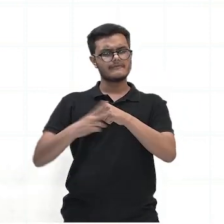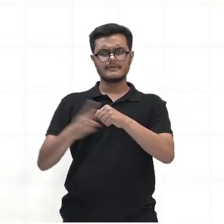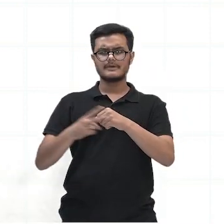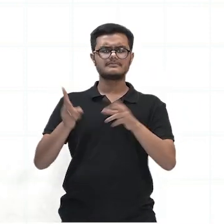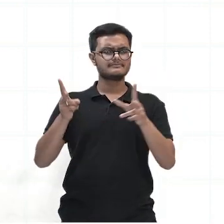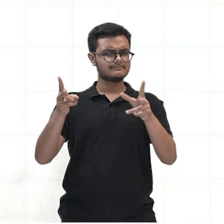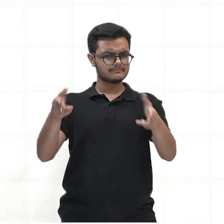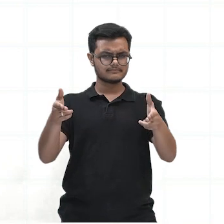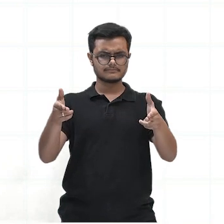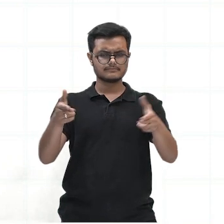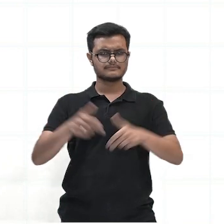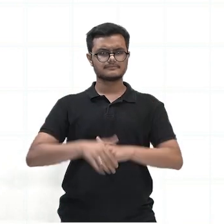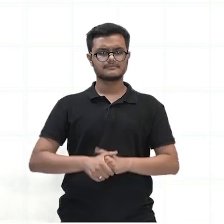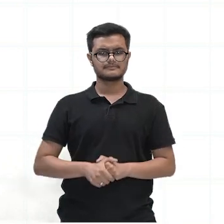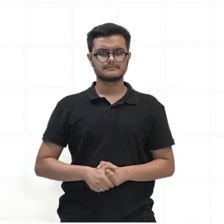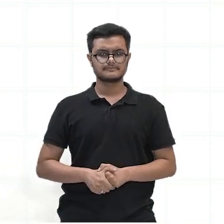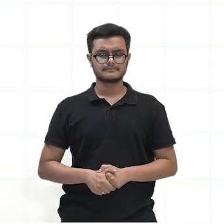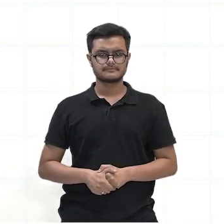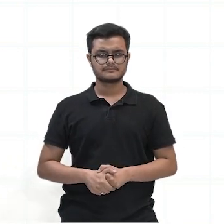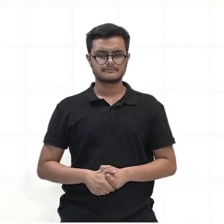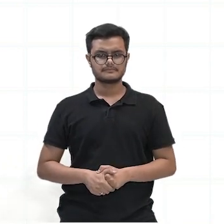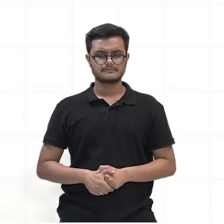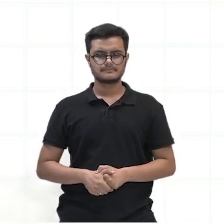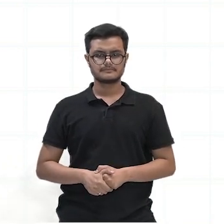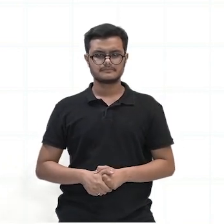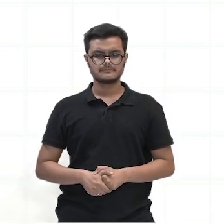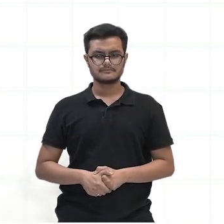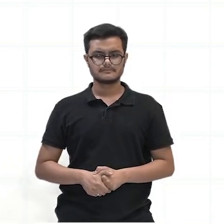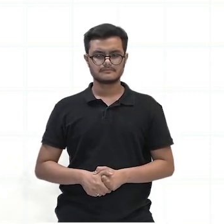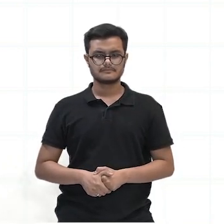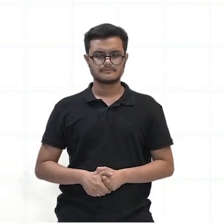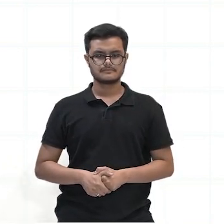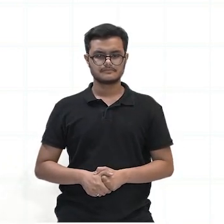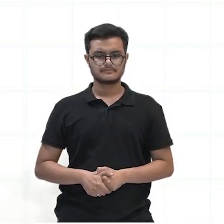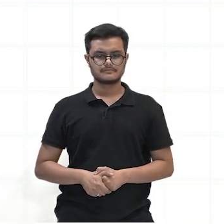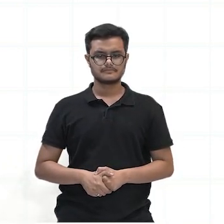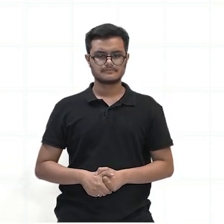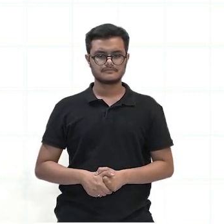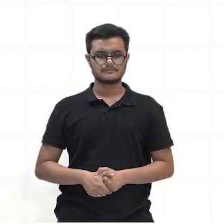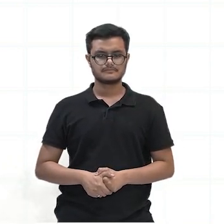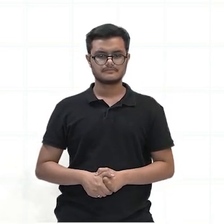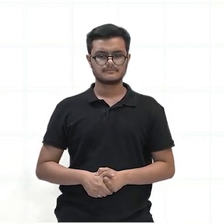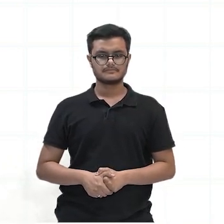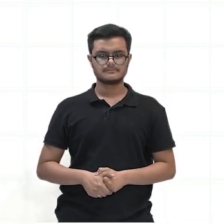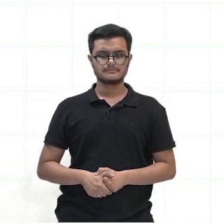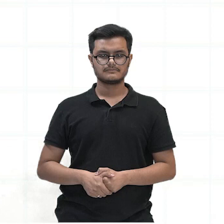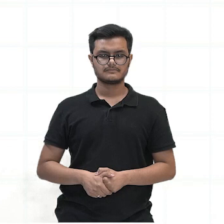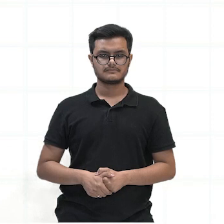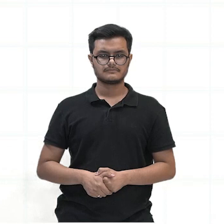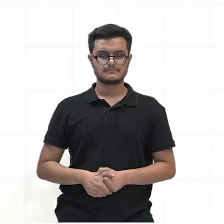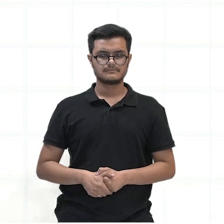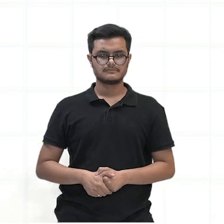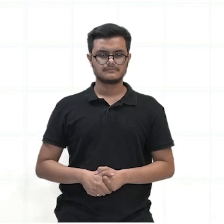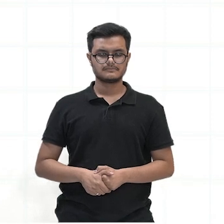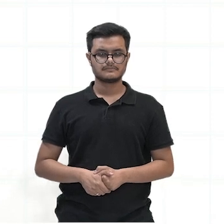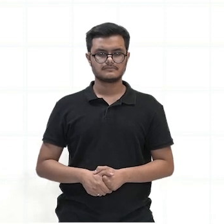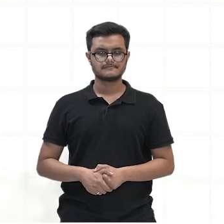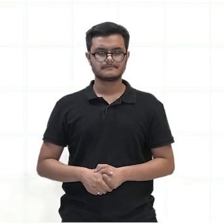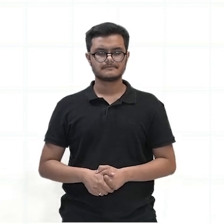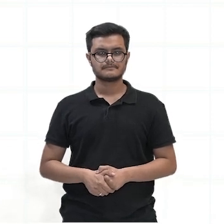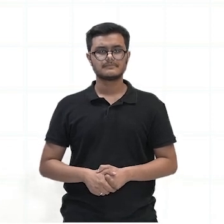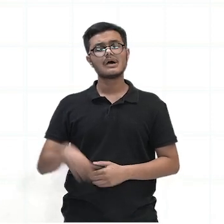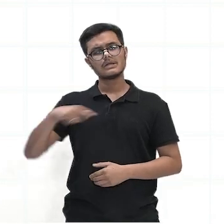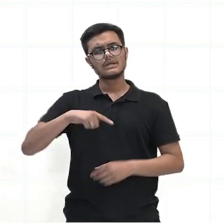they wrote. A diferença é a tradução da frase. Então, I wrote, eu